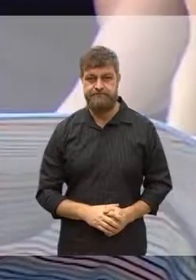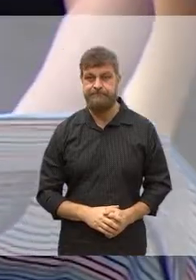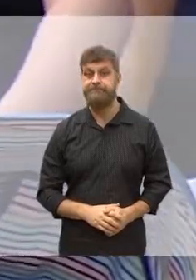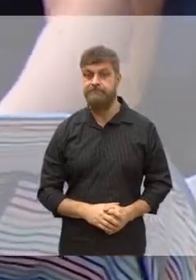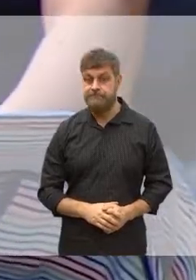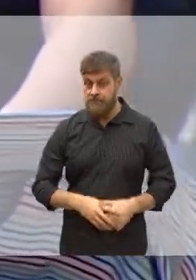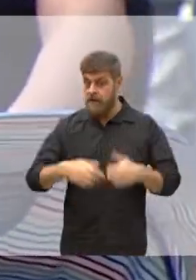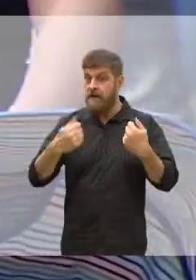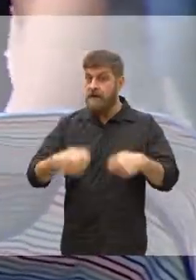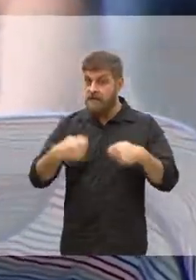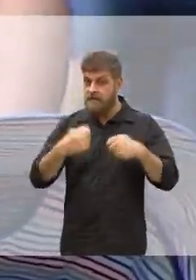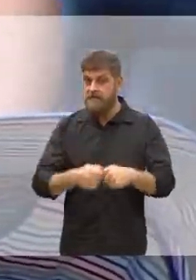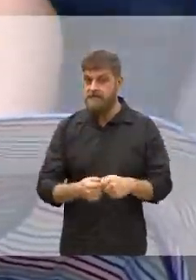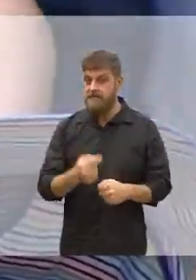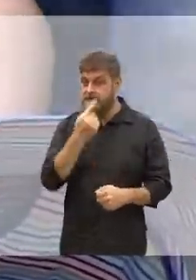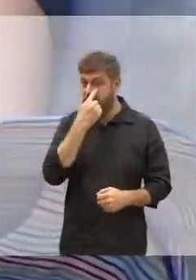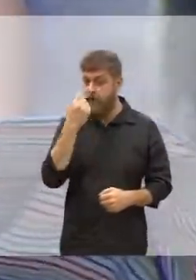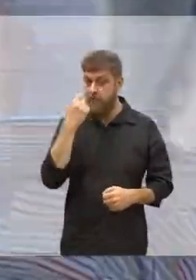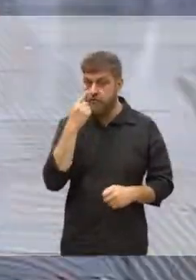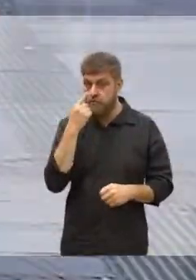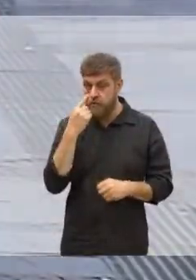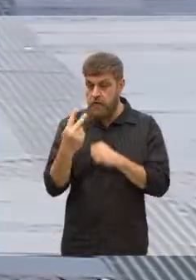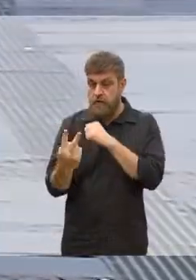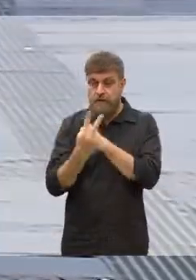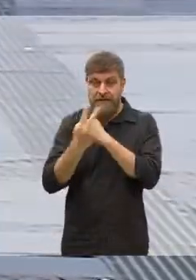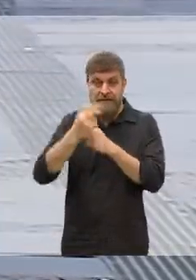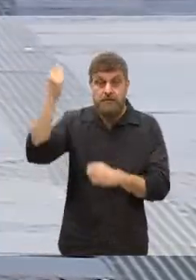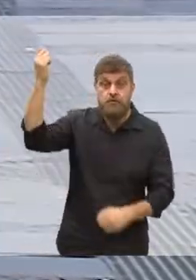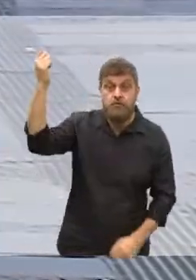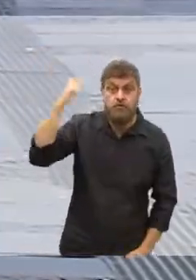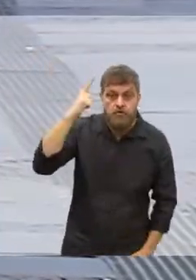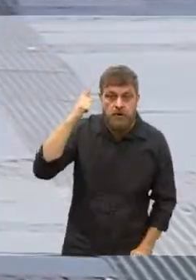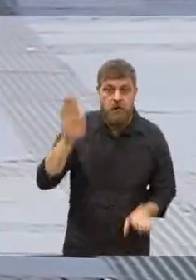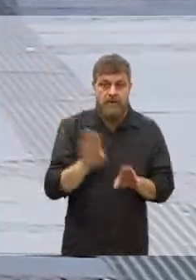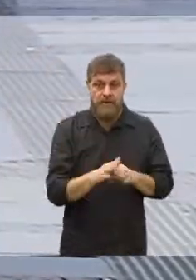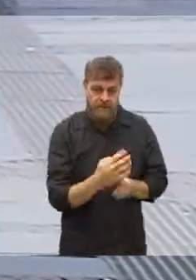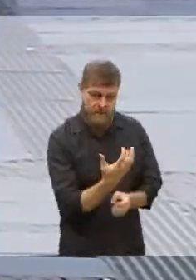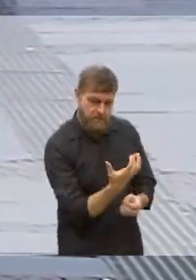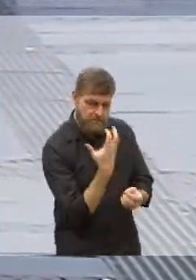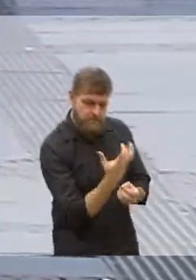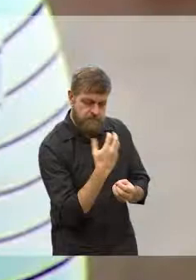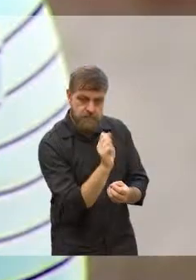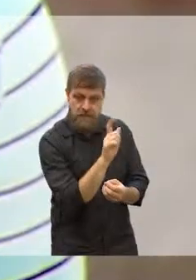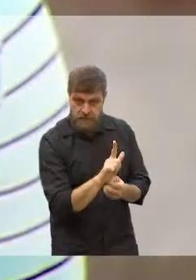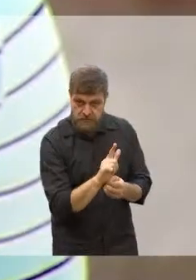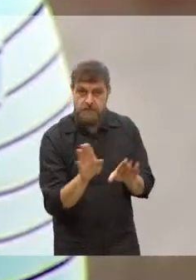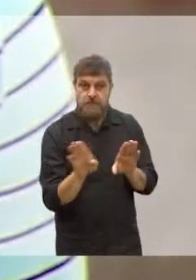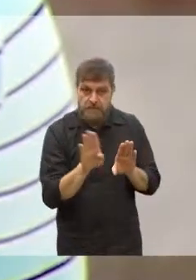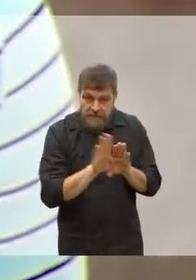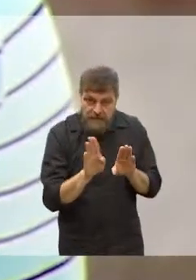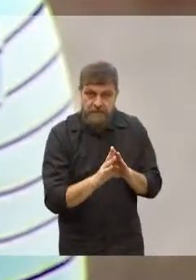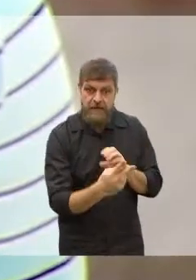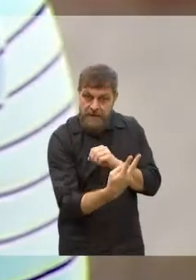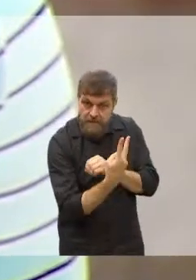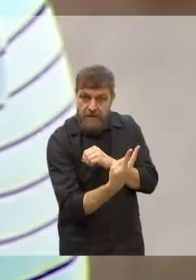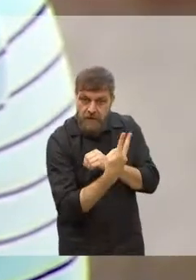Então é necessário proteger os olhos da luz do sol e da luz azul emitida pelos aparelhos eletrônicos.